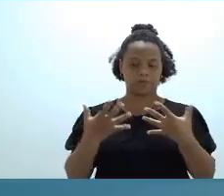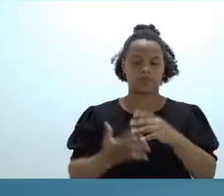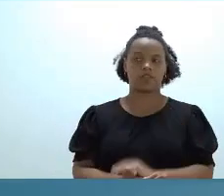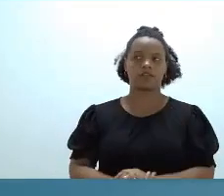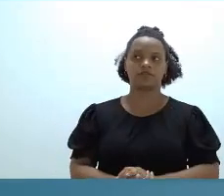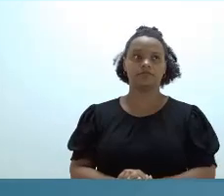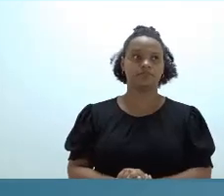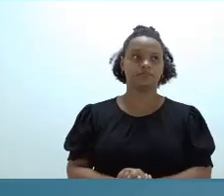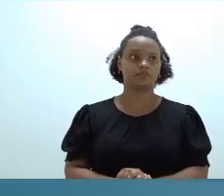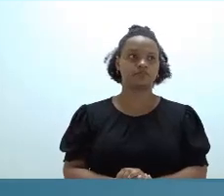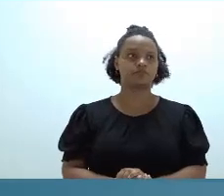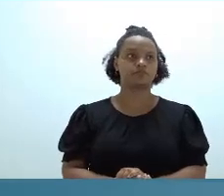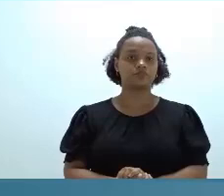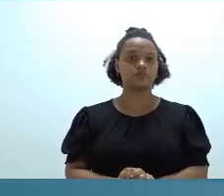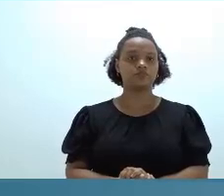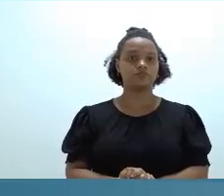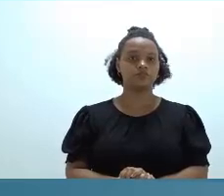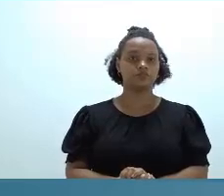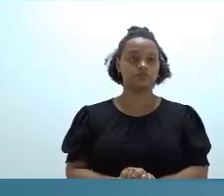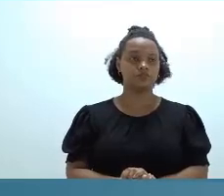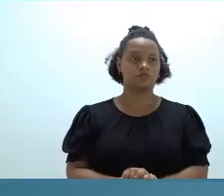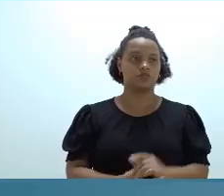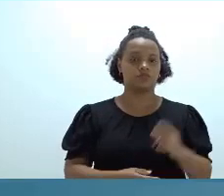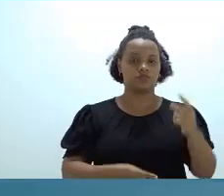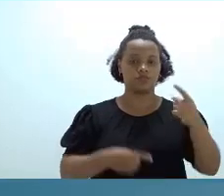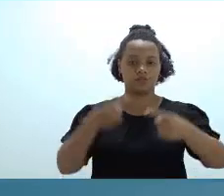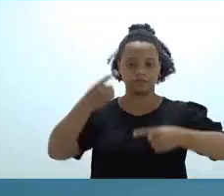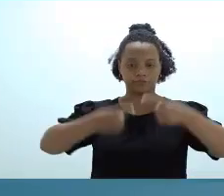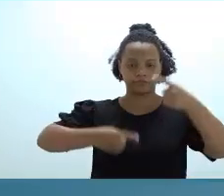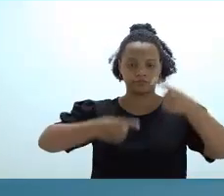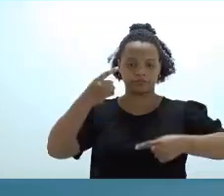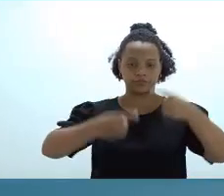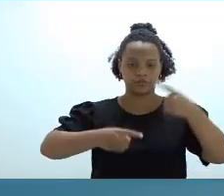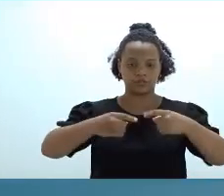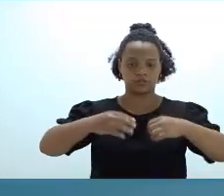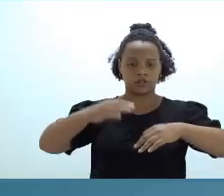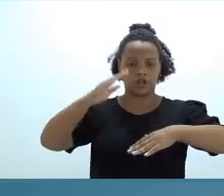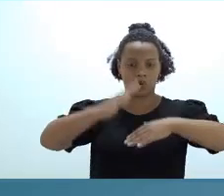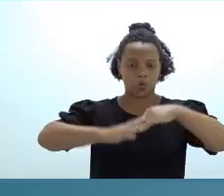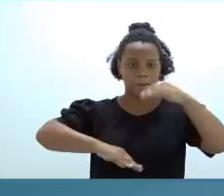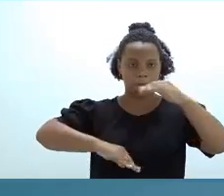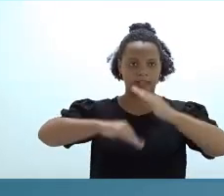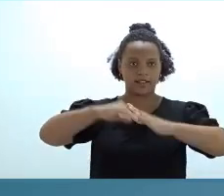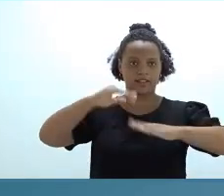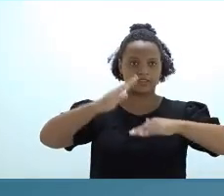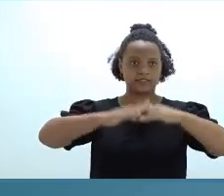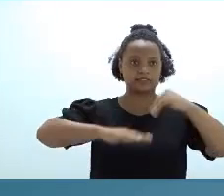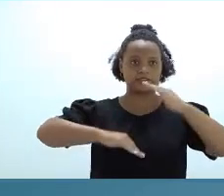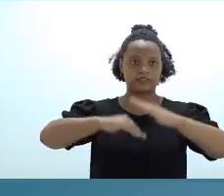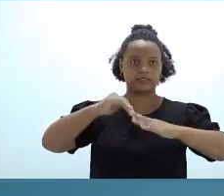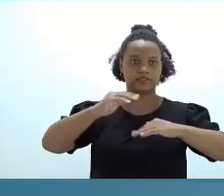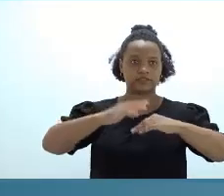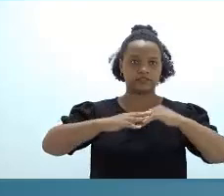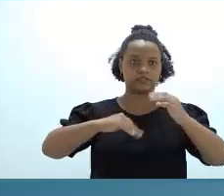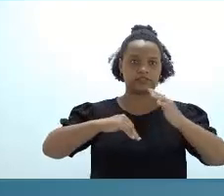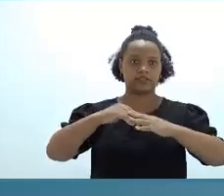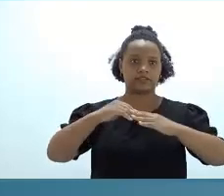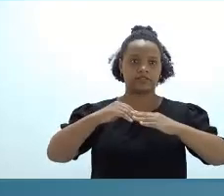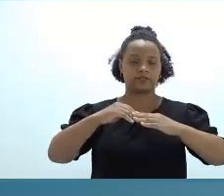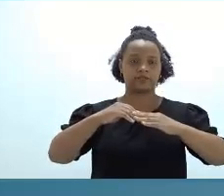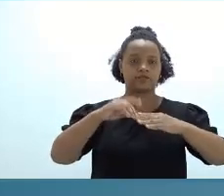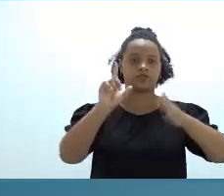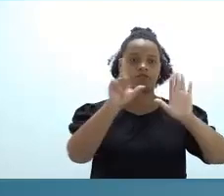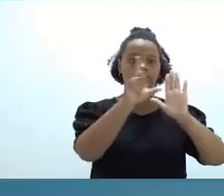No caso de debate relativo à competência, o artigo 9 do